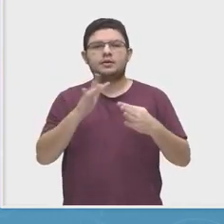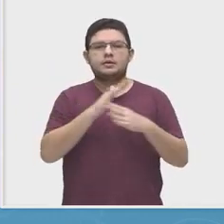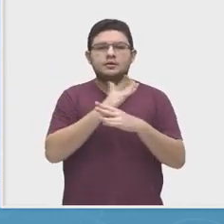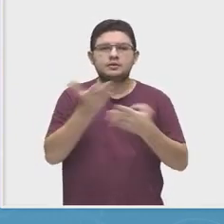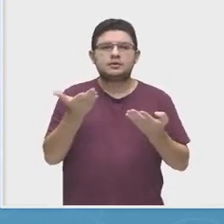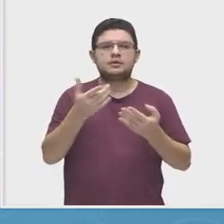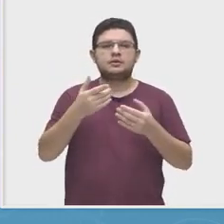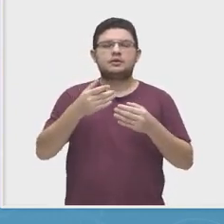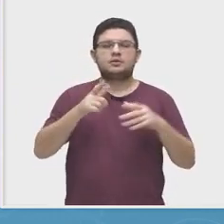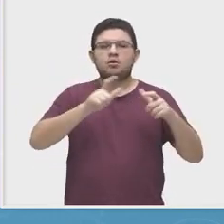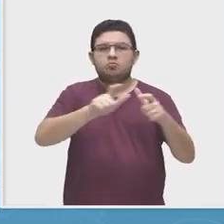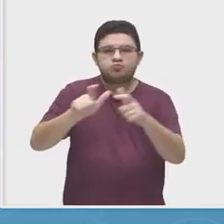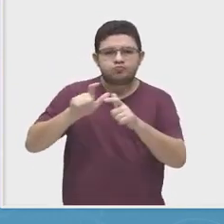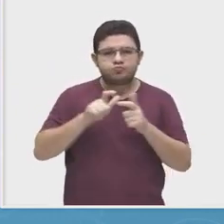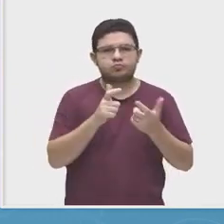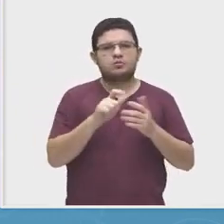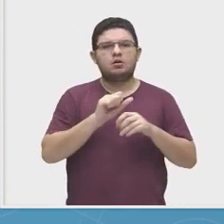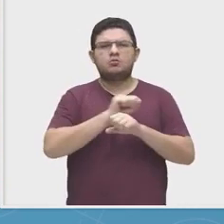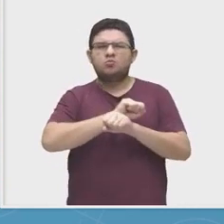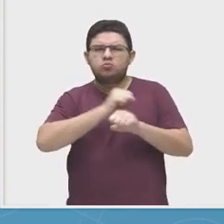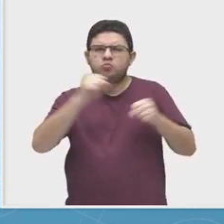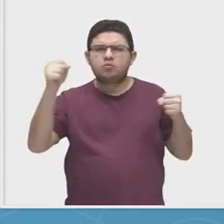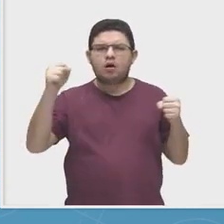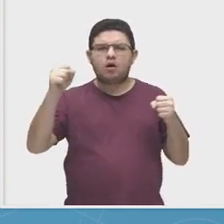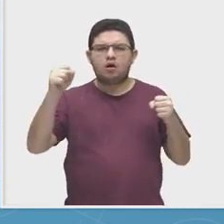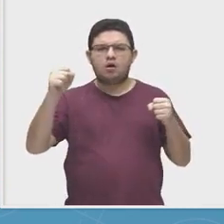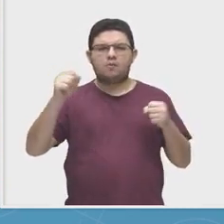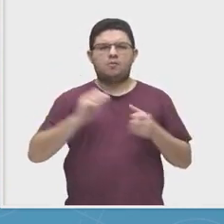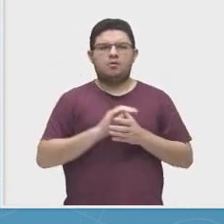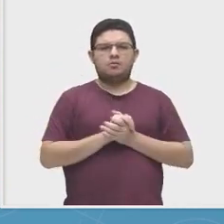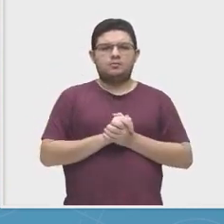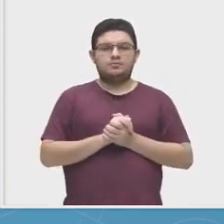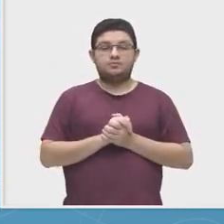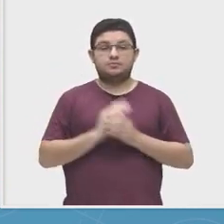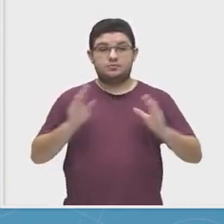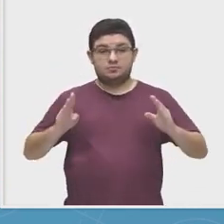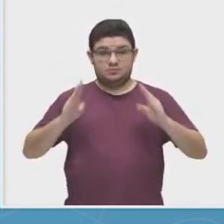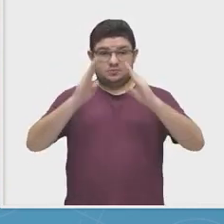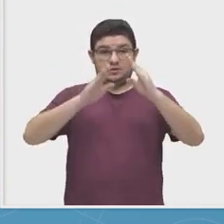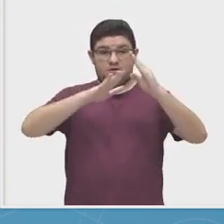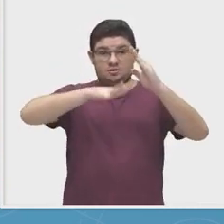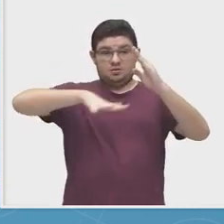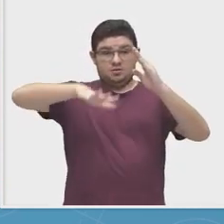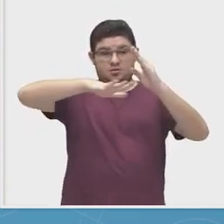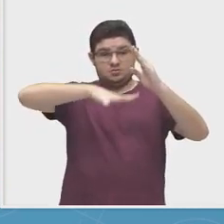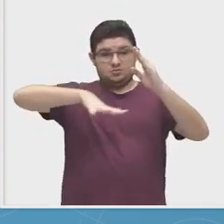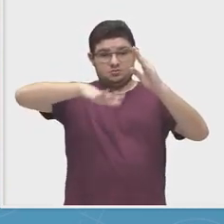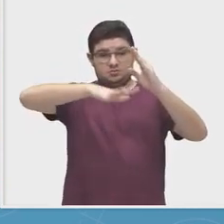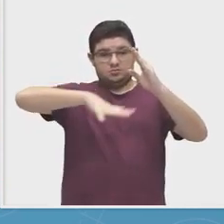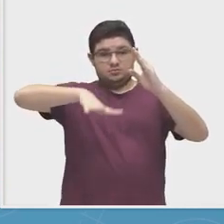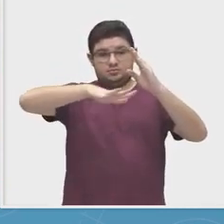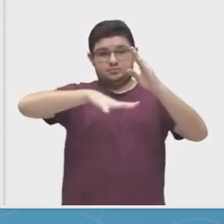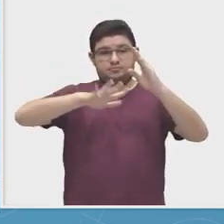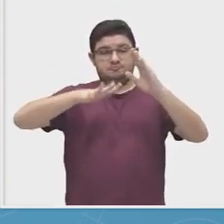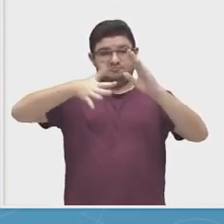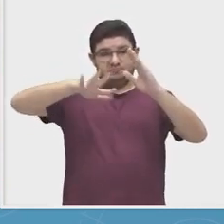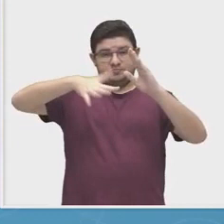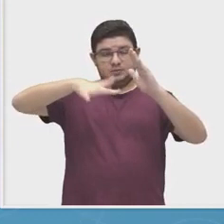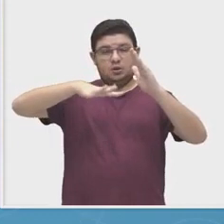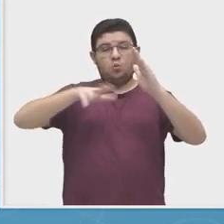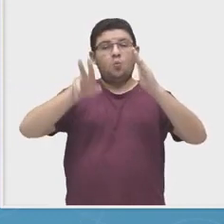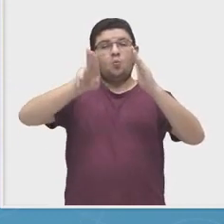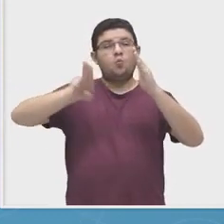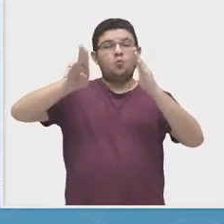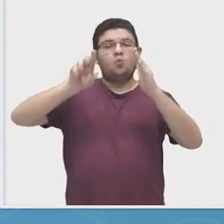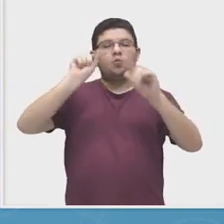Cidades, bairros. Então, é um local sempre muito amplo. Aqui no meio, que não é um local muito amplo, também não muito específico, eu vou